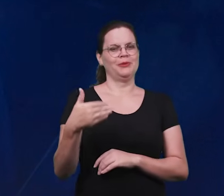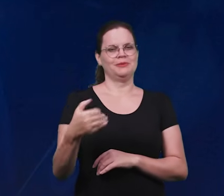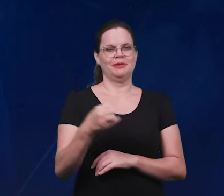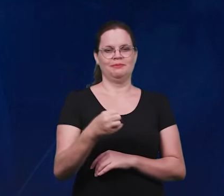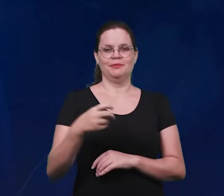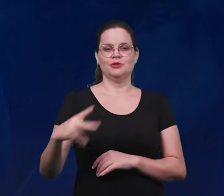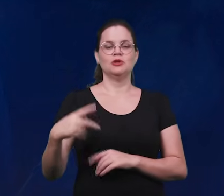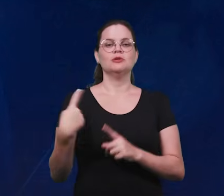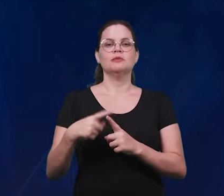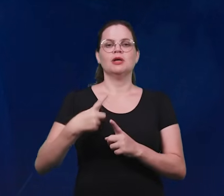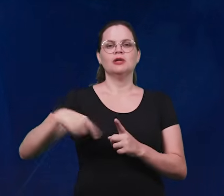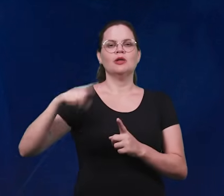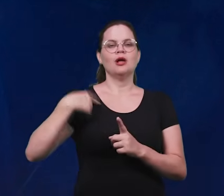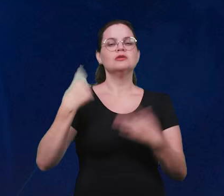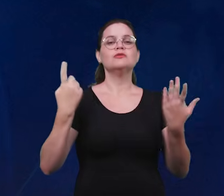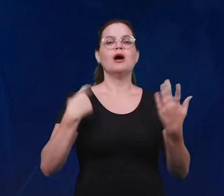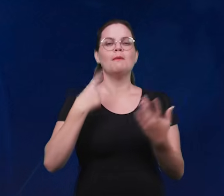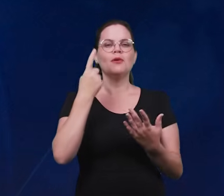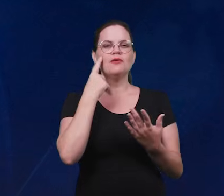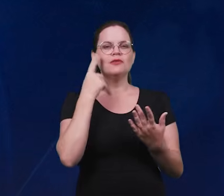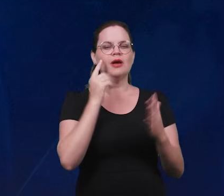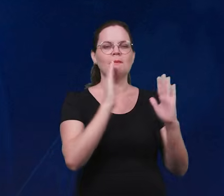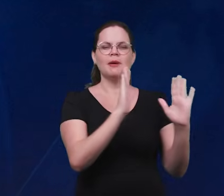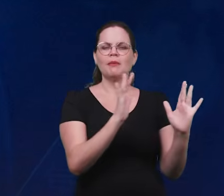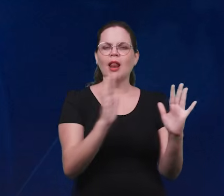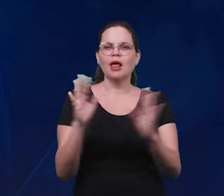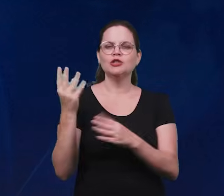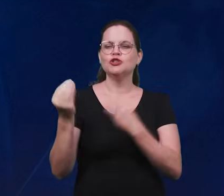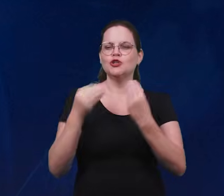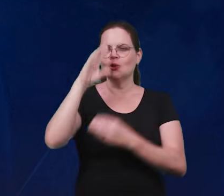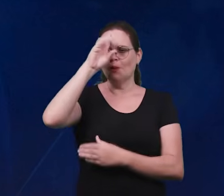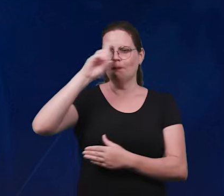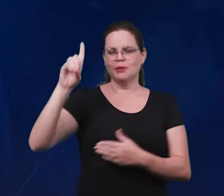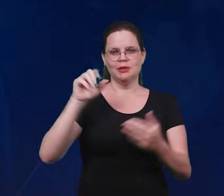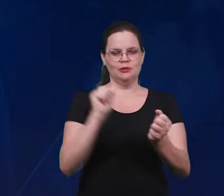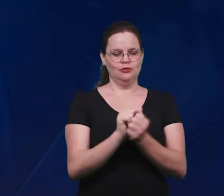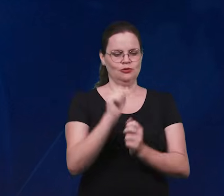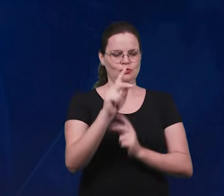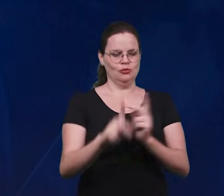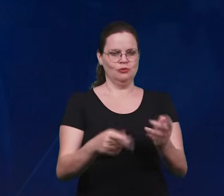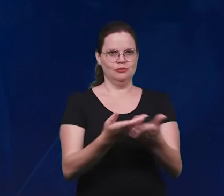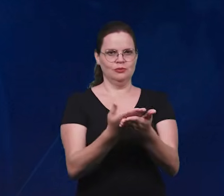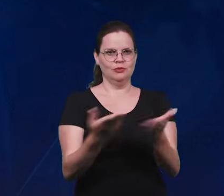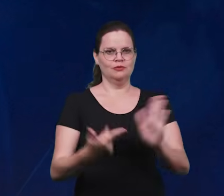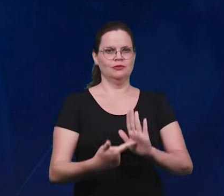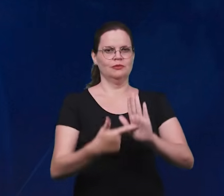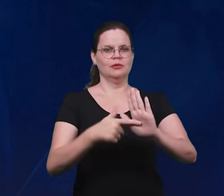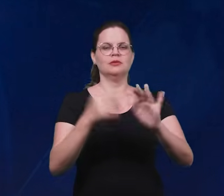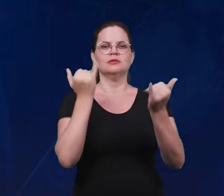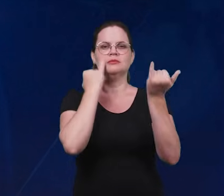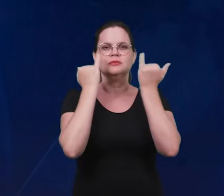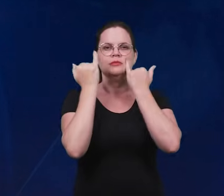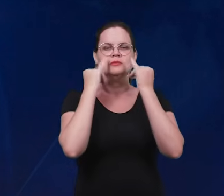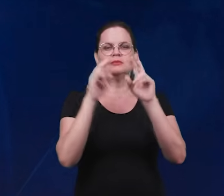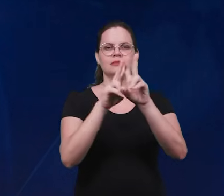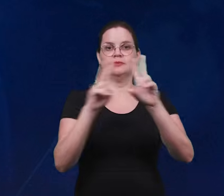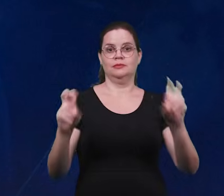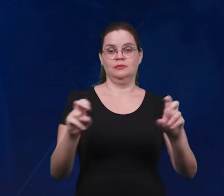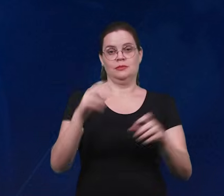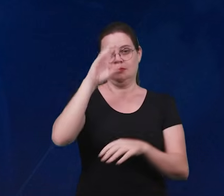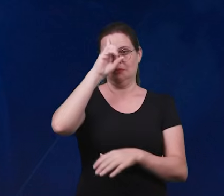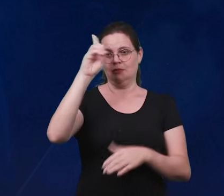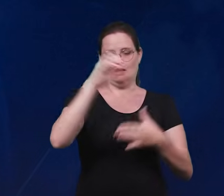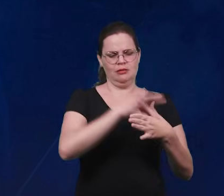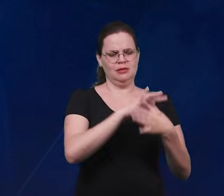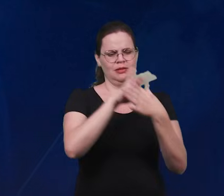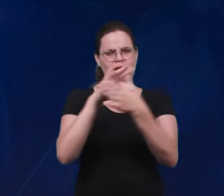episódio, quando acompanharemos essa jornada de Deus com seu povo, falando sobre o tema Conduzidos por